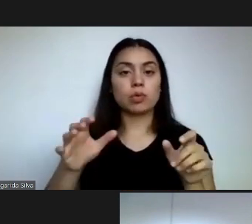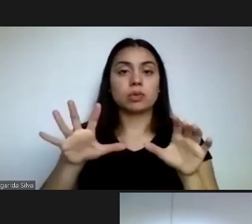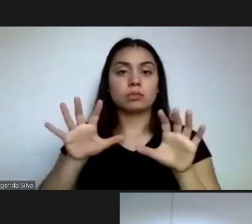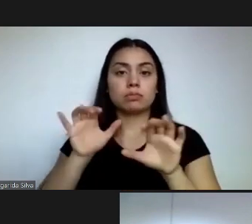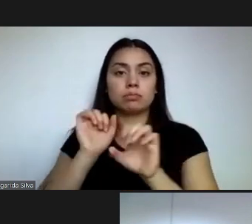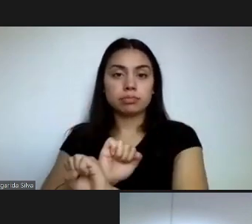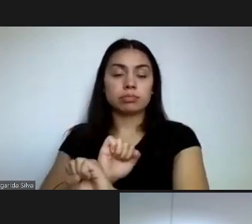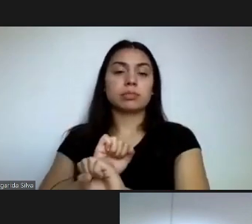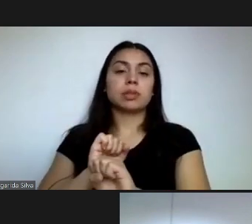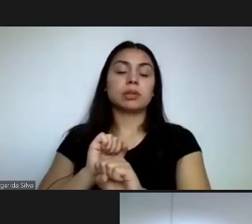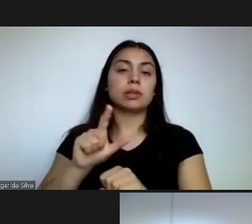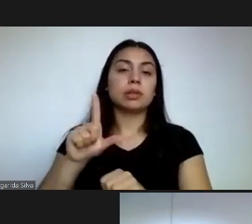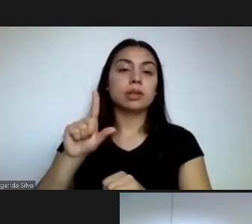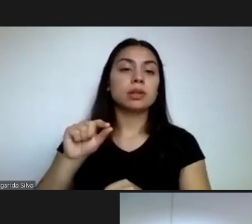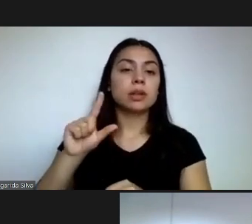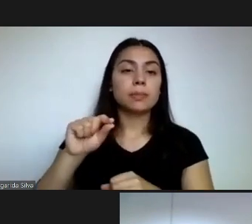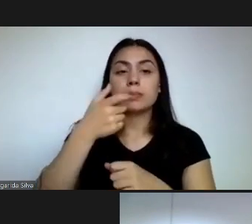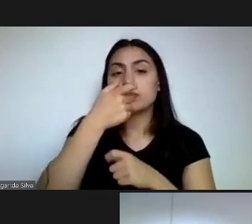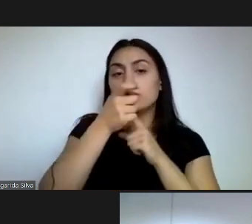senhores, né, os donos